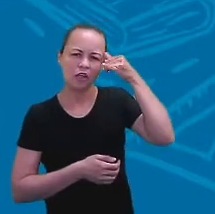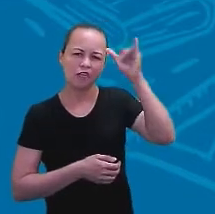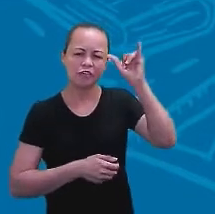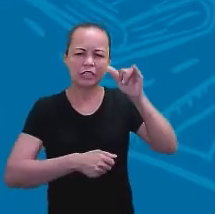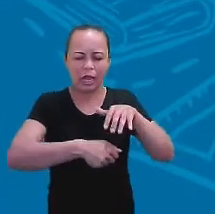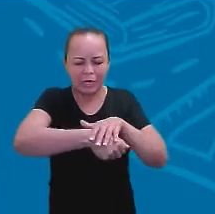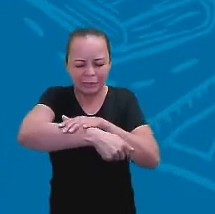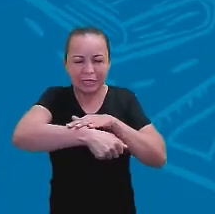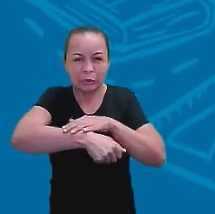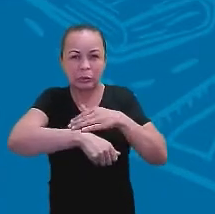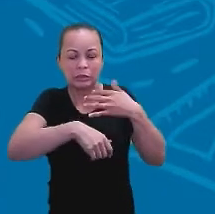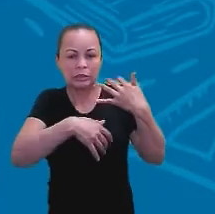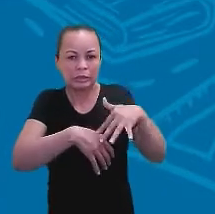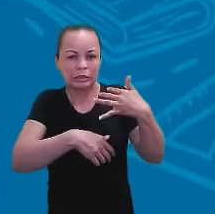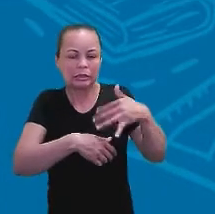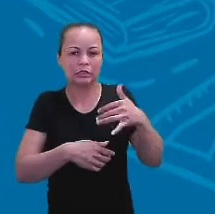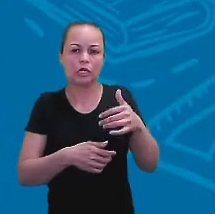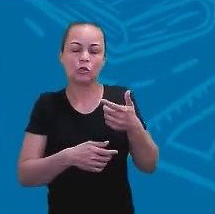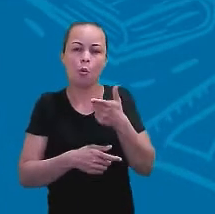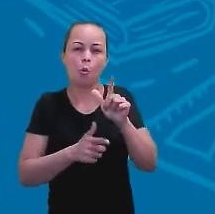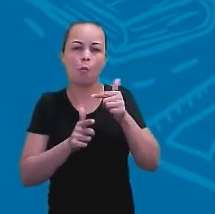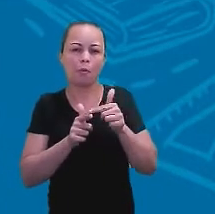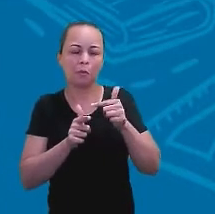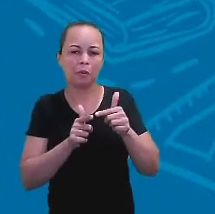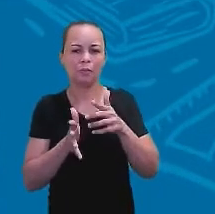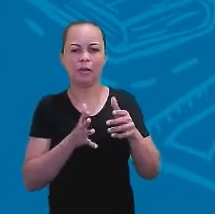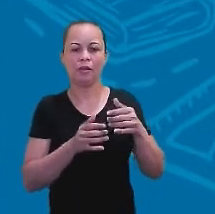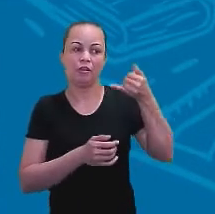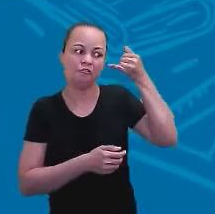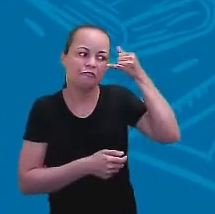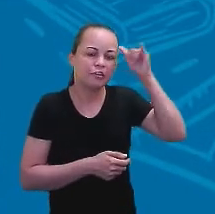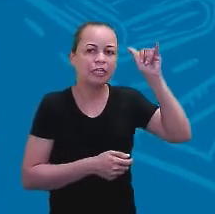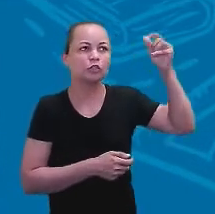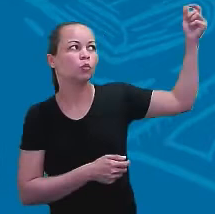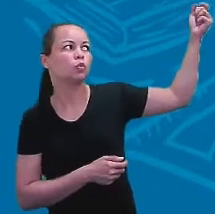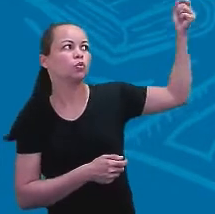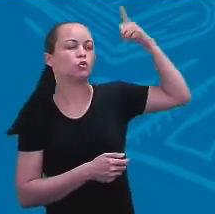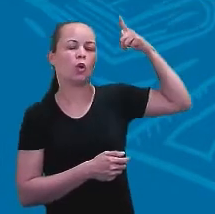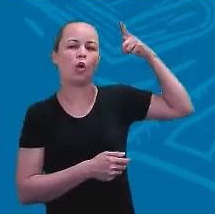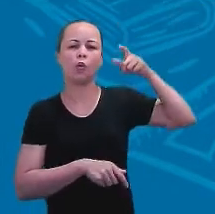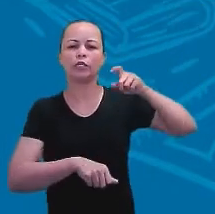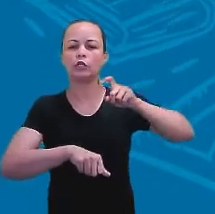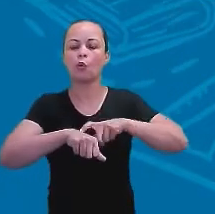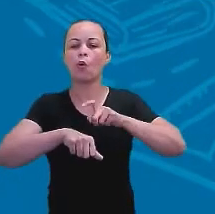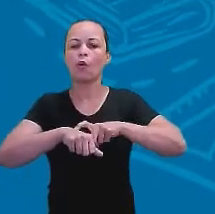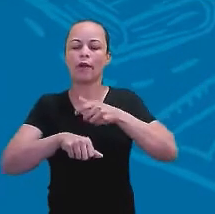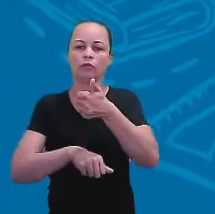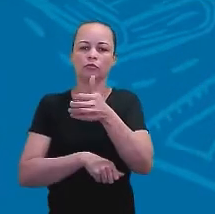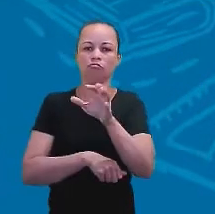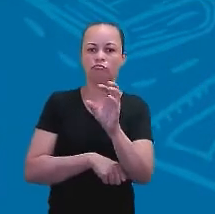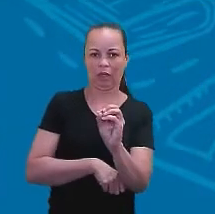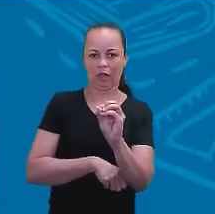pele ou outros problemas, devemos evitar tomar sol entre as 10